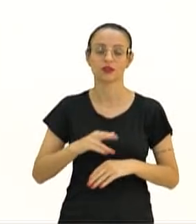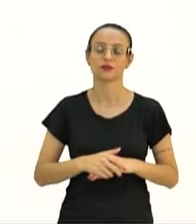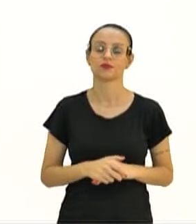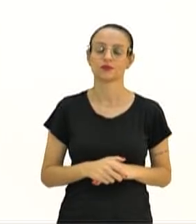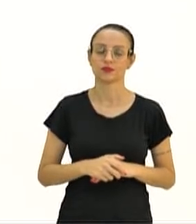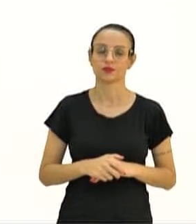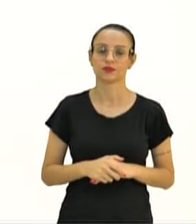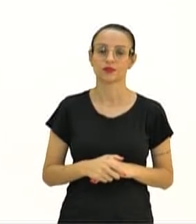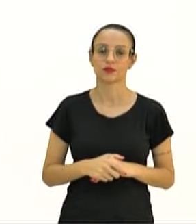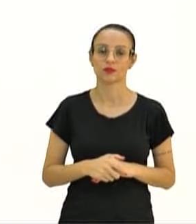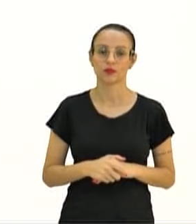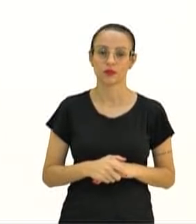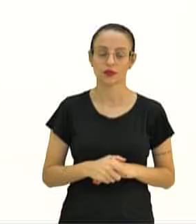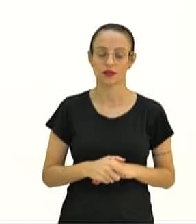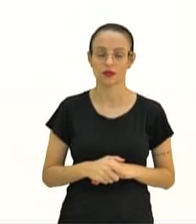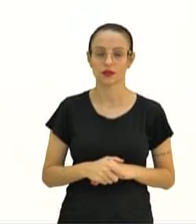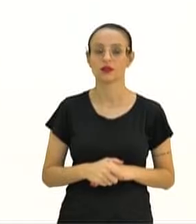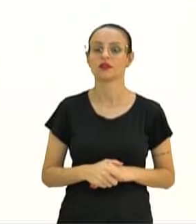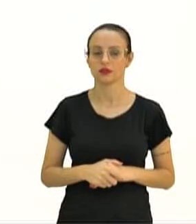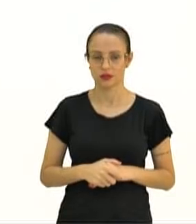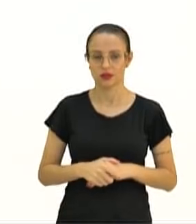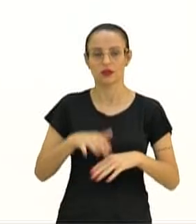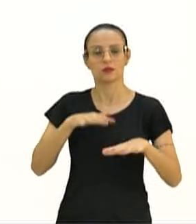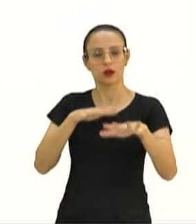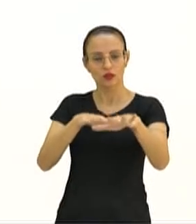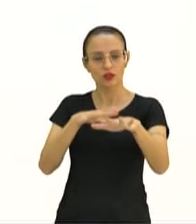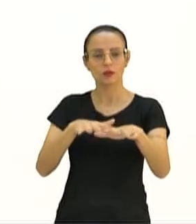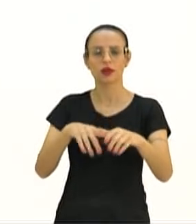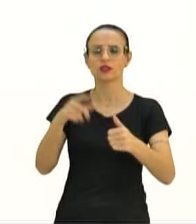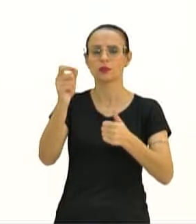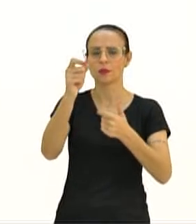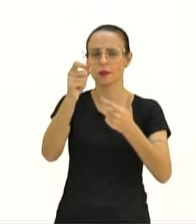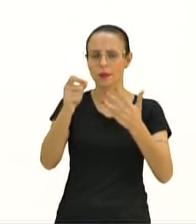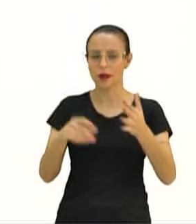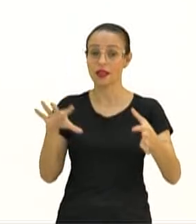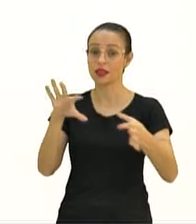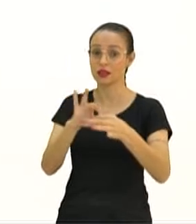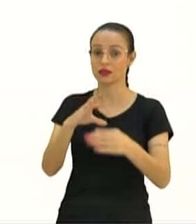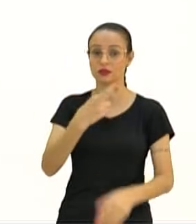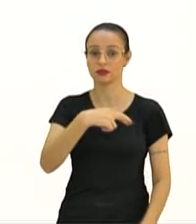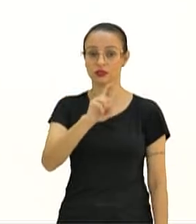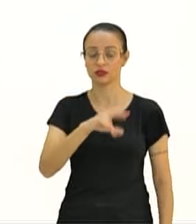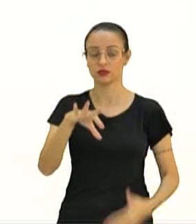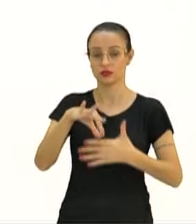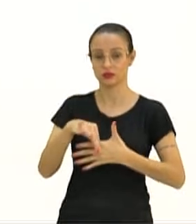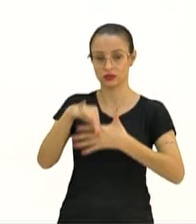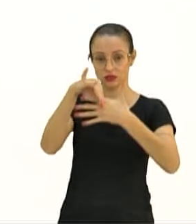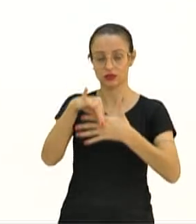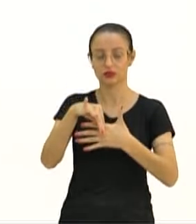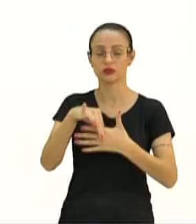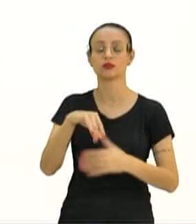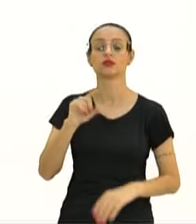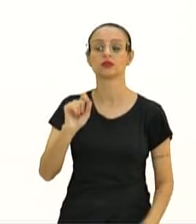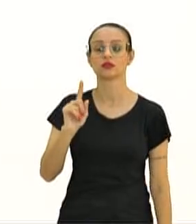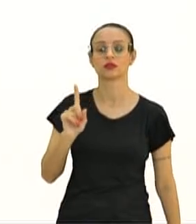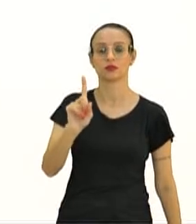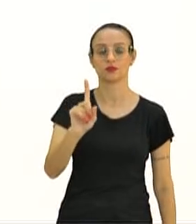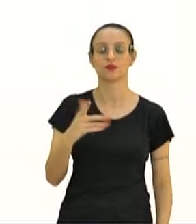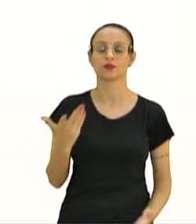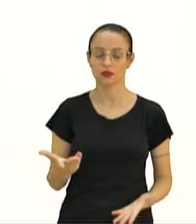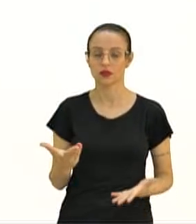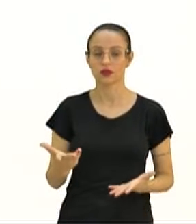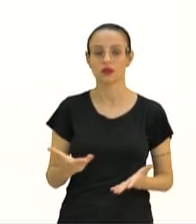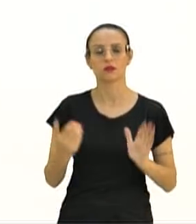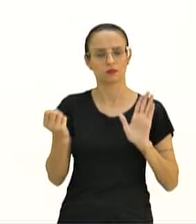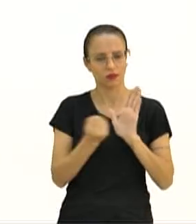quiz diz o seguinte, né? Dentre os movimentos messiânicos, né, líder religioso à frente desses movimentos, que